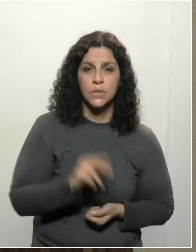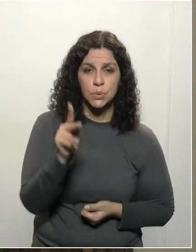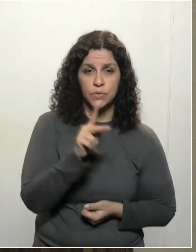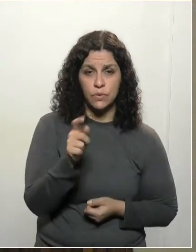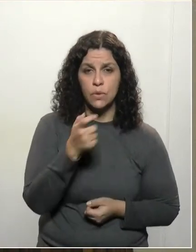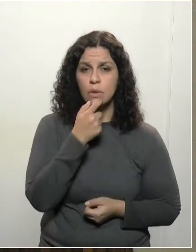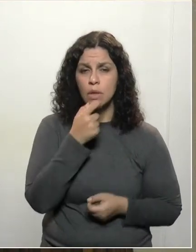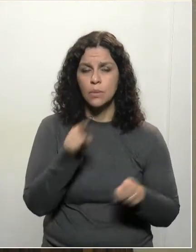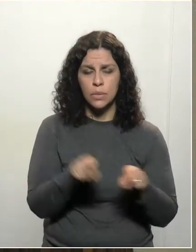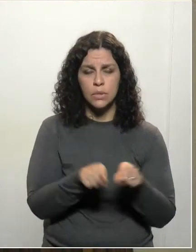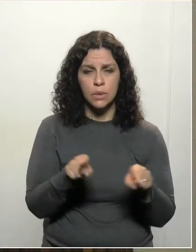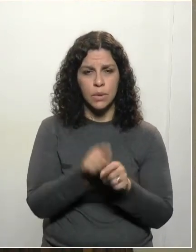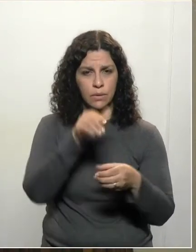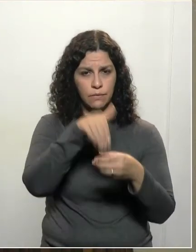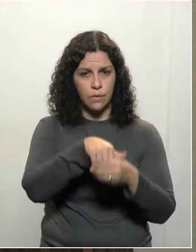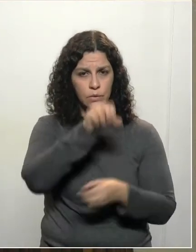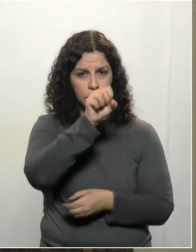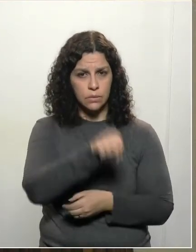Oposição encaminha voto sim.